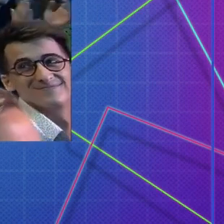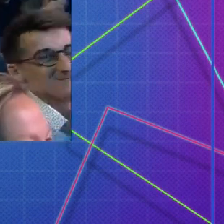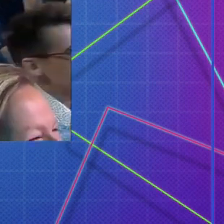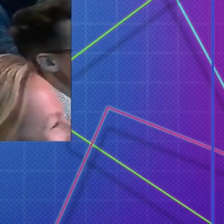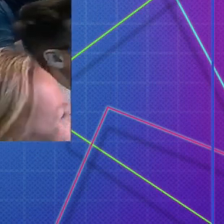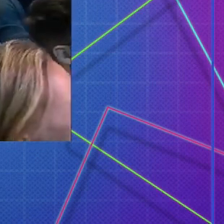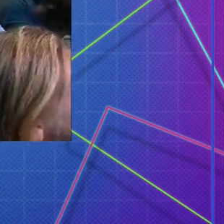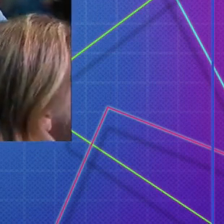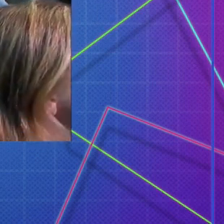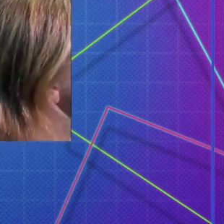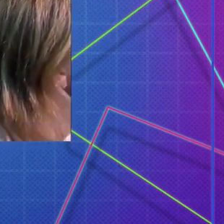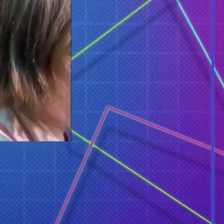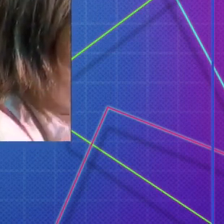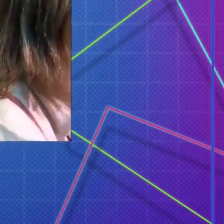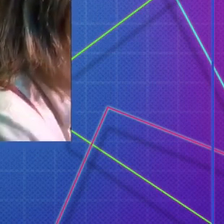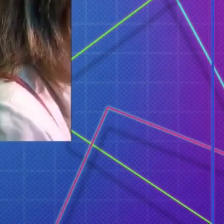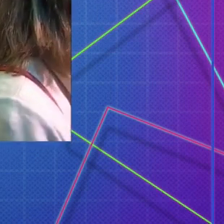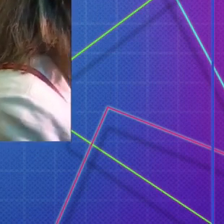yes.